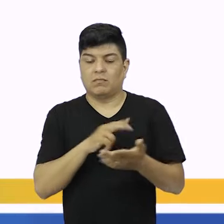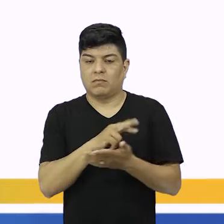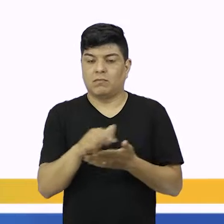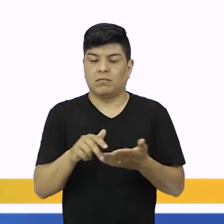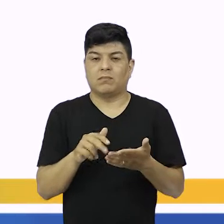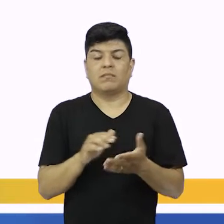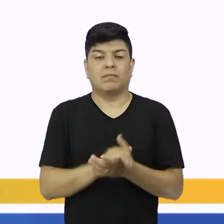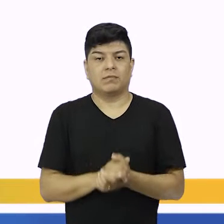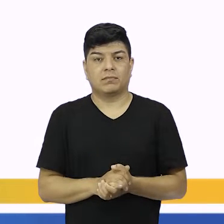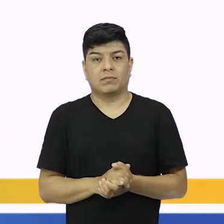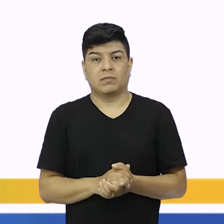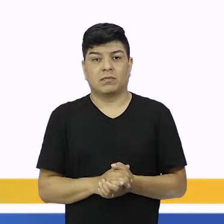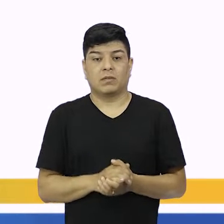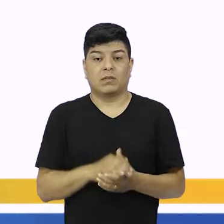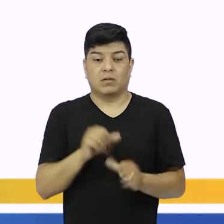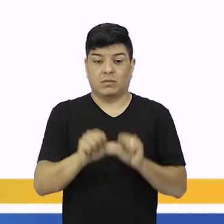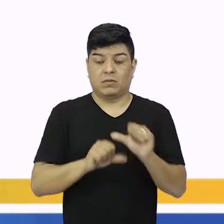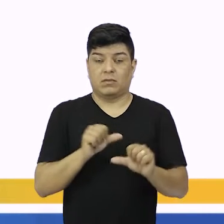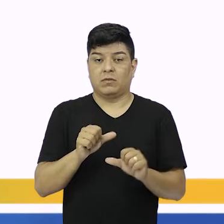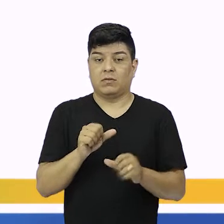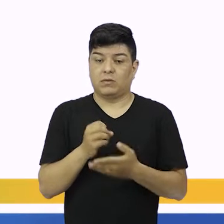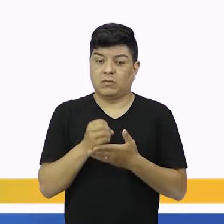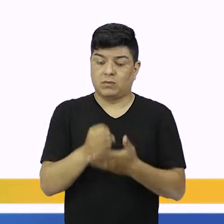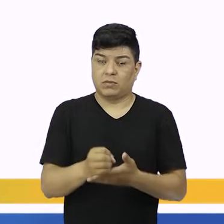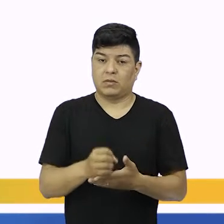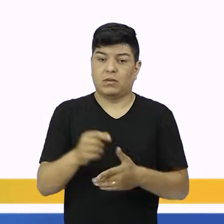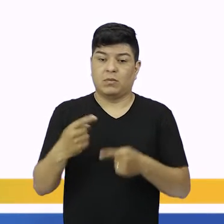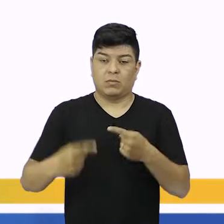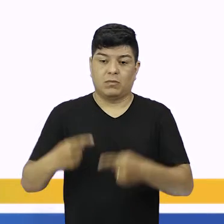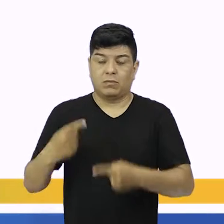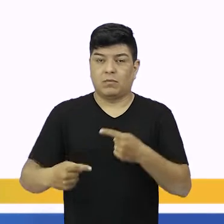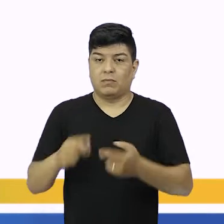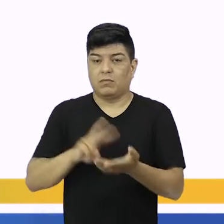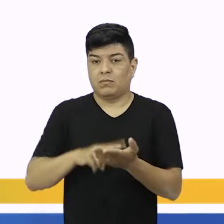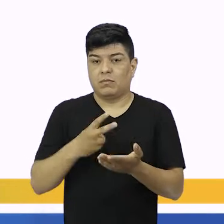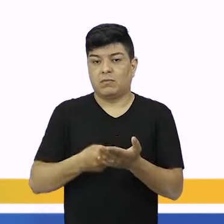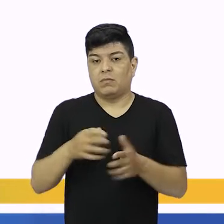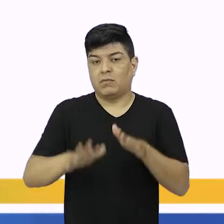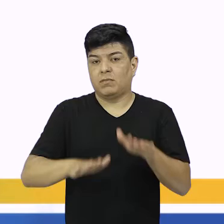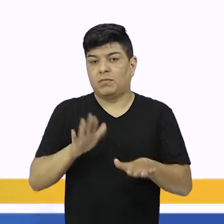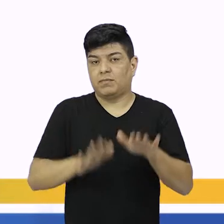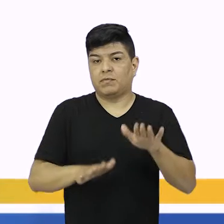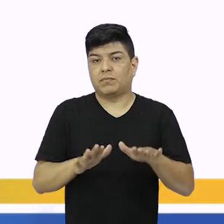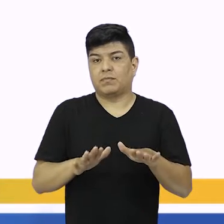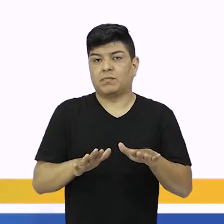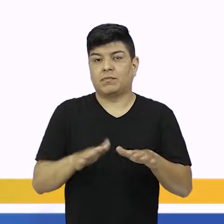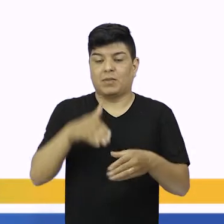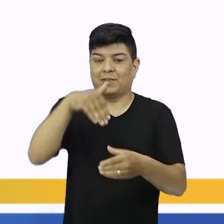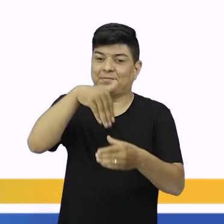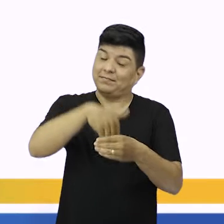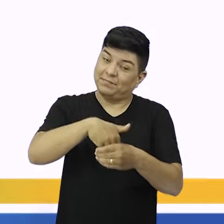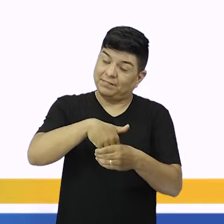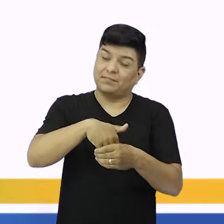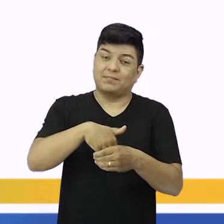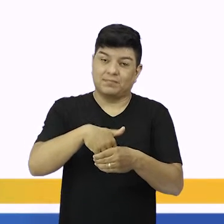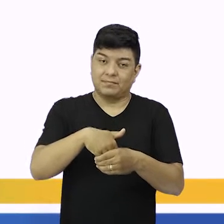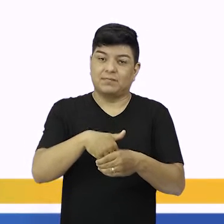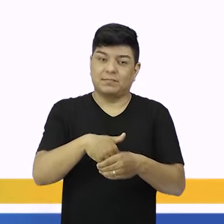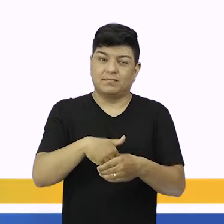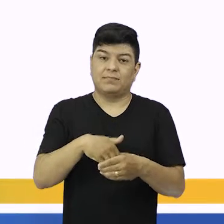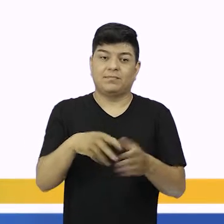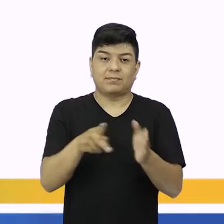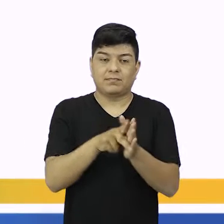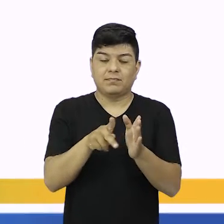outras coisas, em troca, então, de apoio político, sendo traduzido na maior parte das vezes em votos, né, para si e